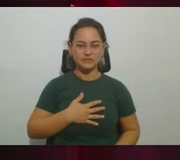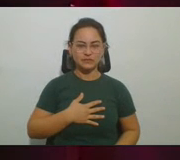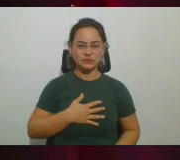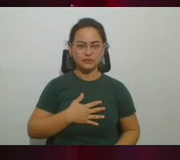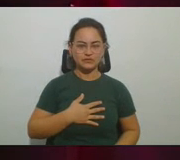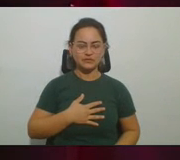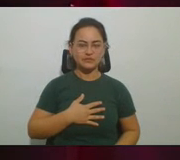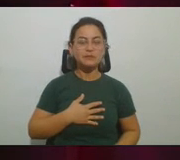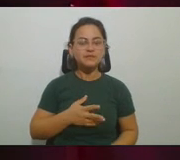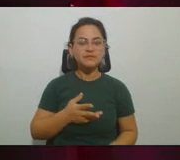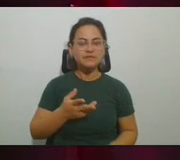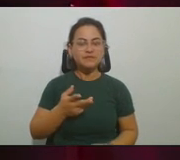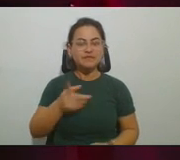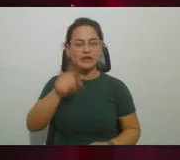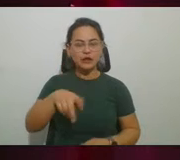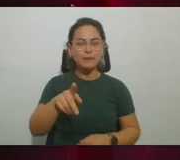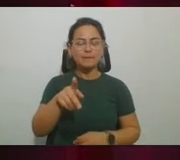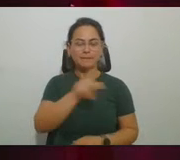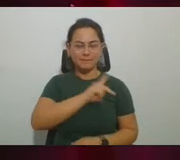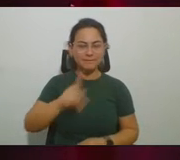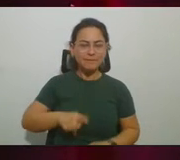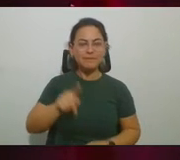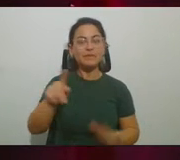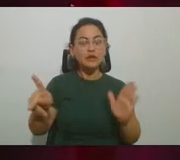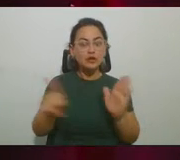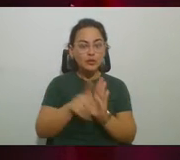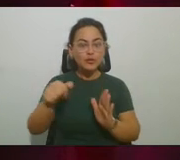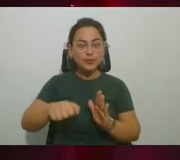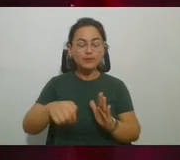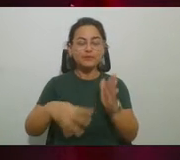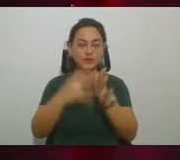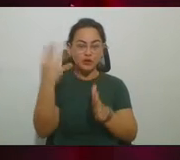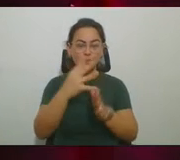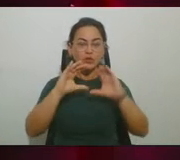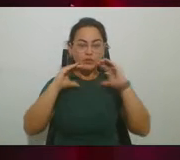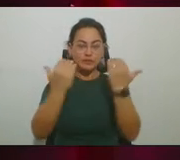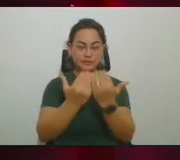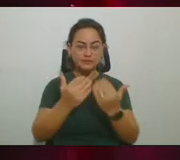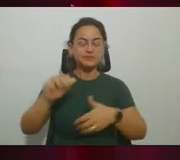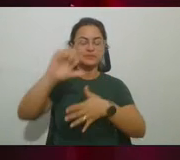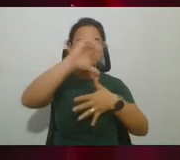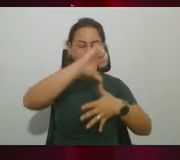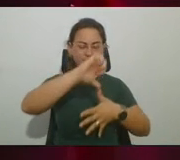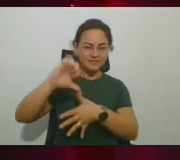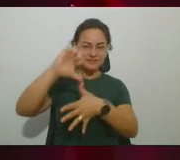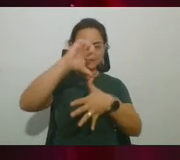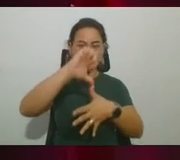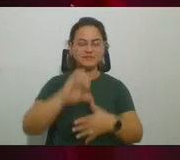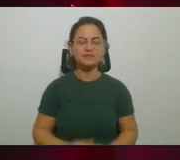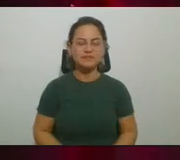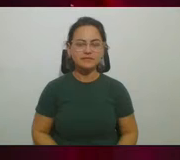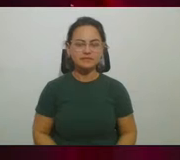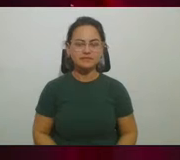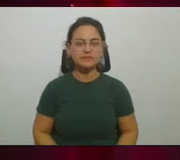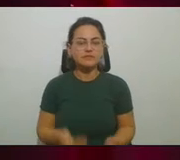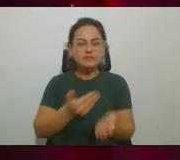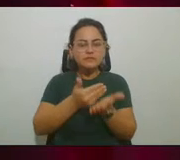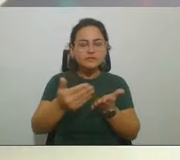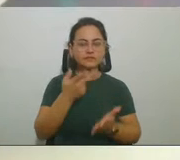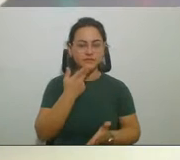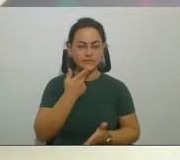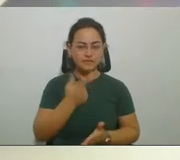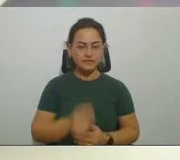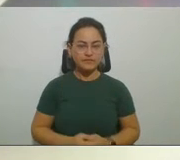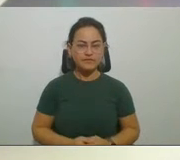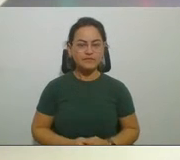pronunciamento presidenta desta edição do 4º Congresso Ibero-Americano. Inicio minha fala dirigindo os